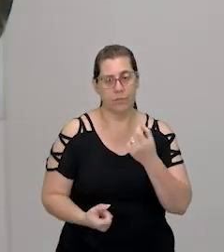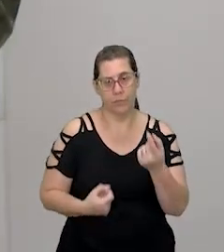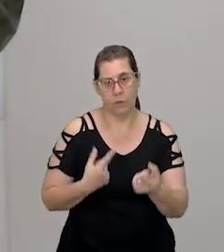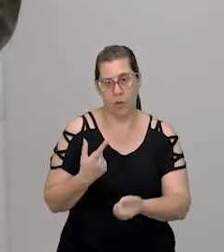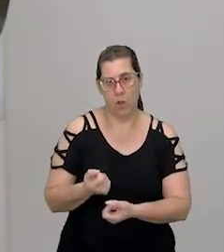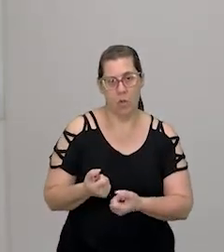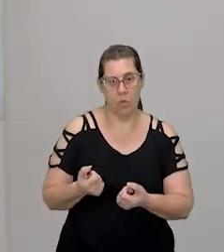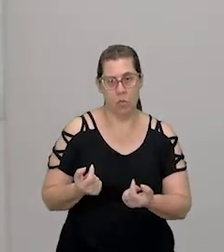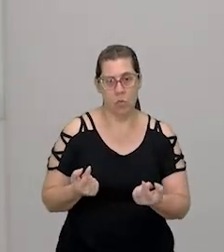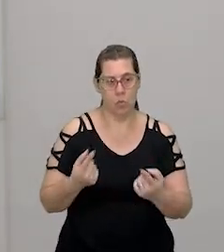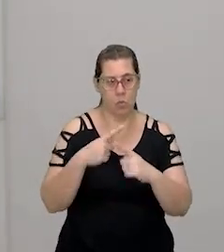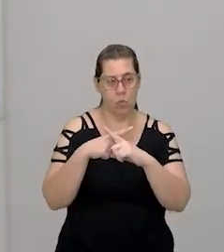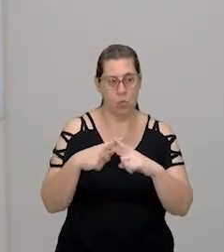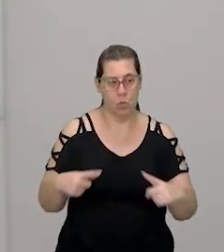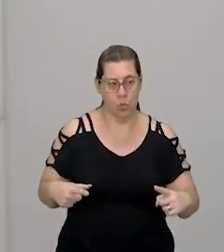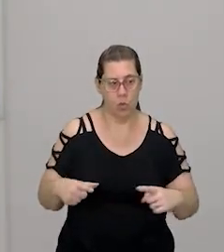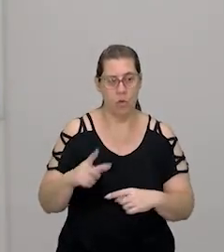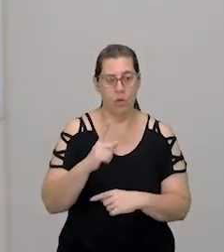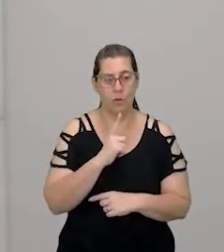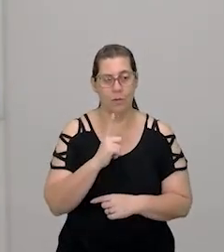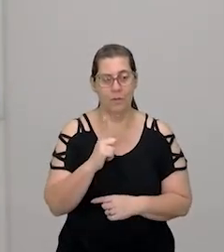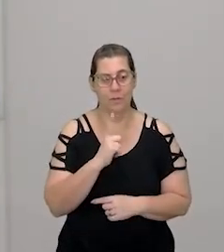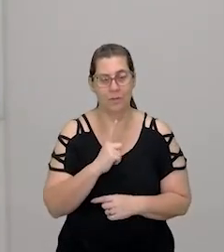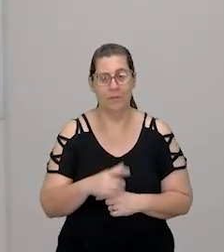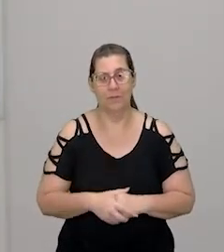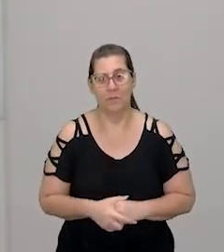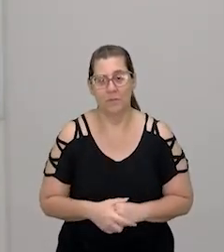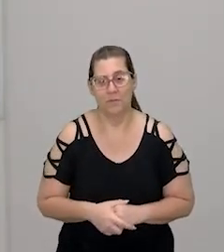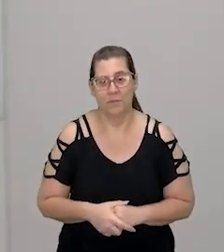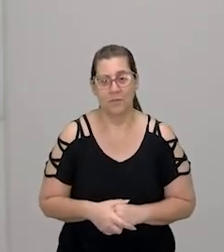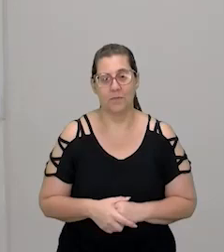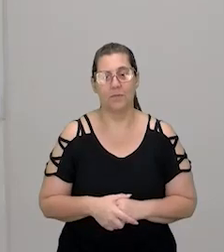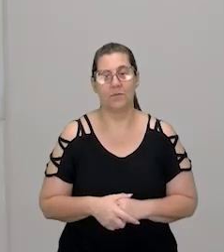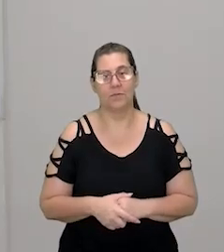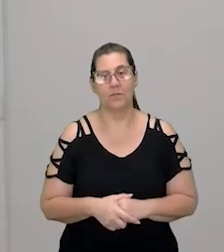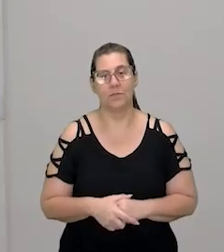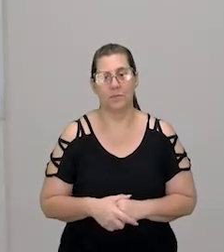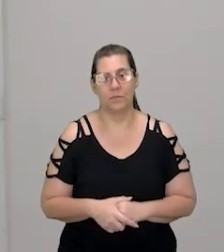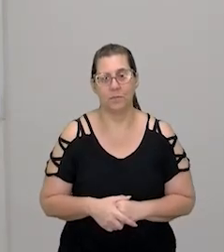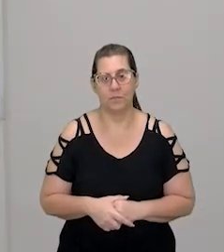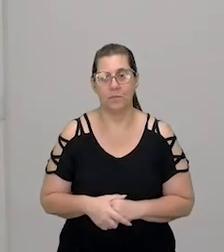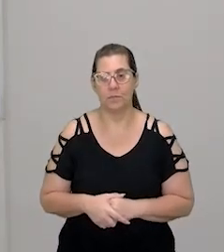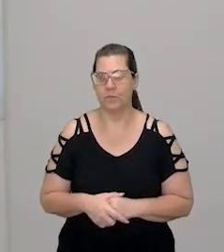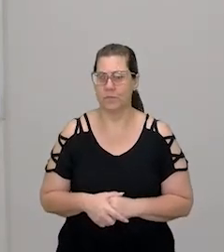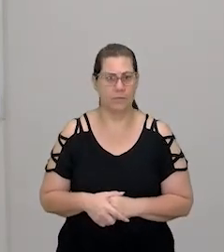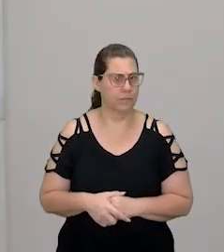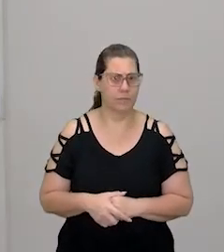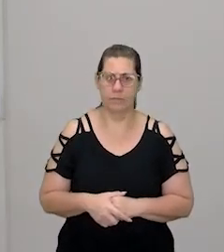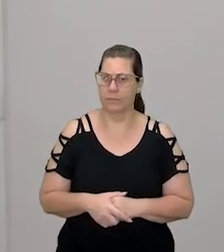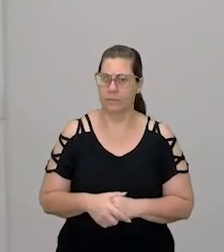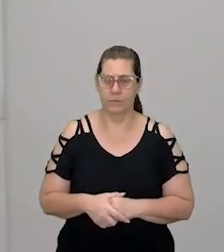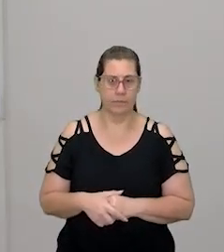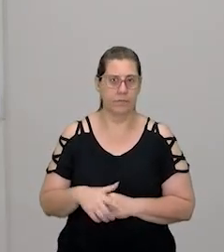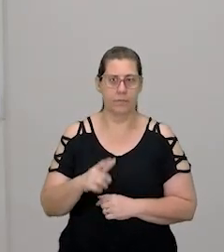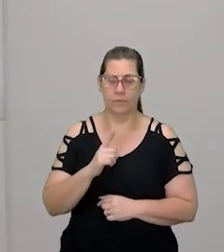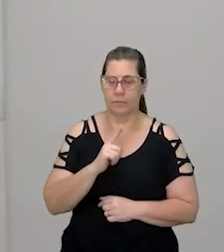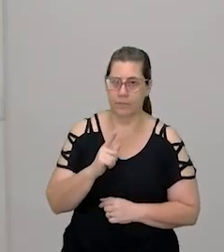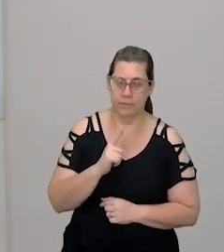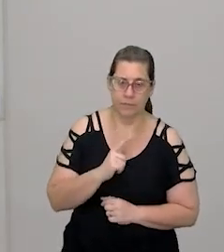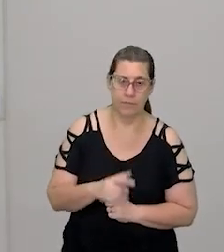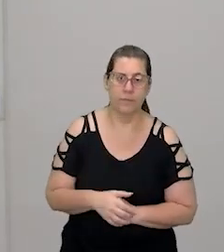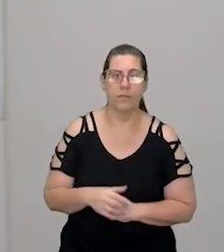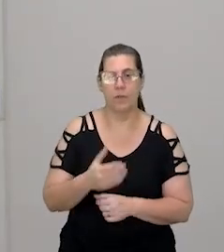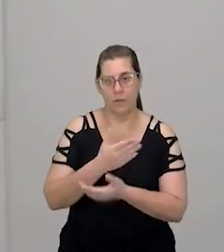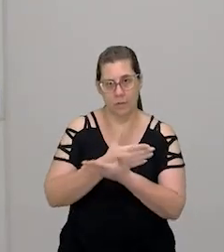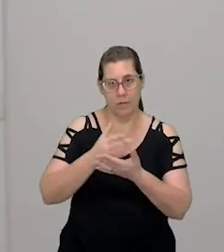com alguns adversários e eu tenho que contar para a população, para o povo, né? O que aconteceu, né? E como que eu vou contar? Tipo... Eu